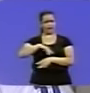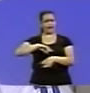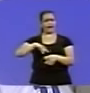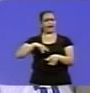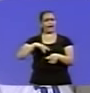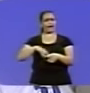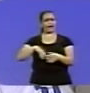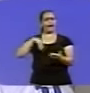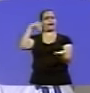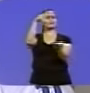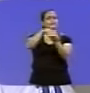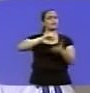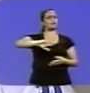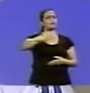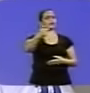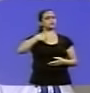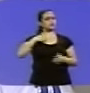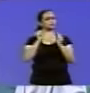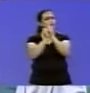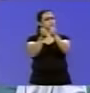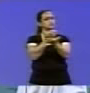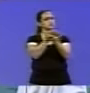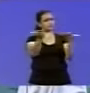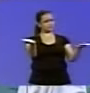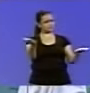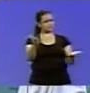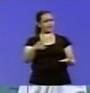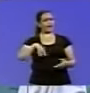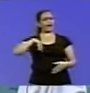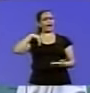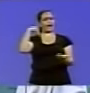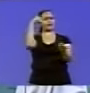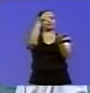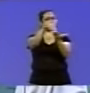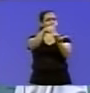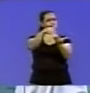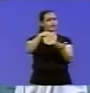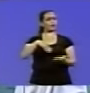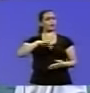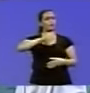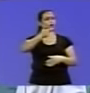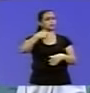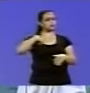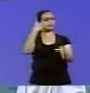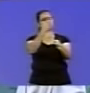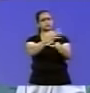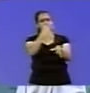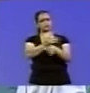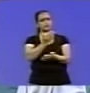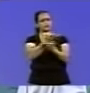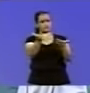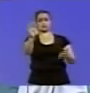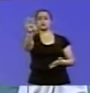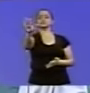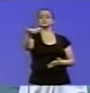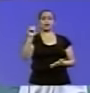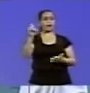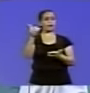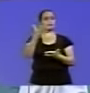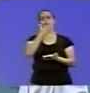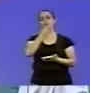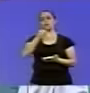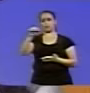ficar convosco? Até quando vos suportarei? Trazei aqui o menino. Então